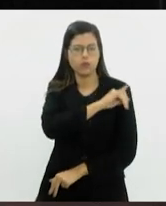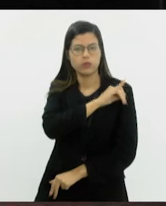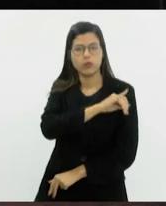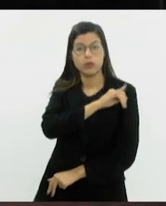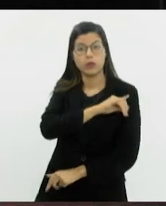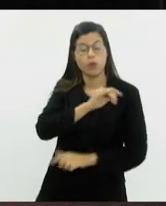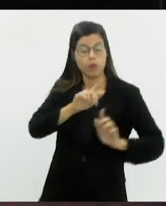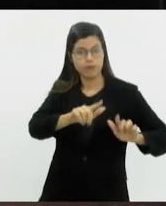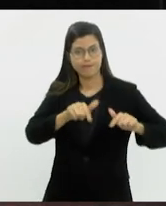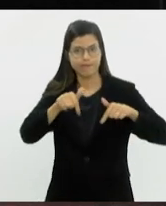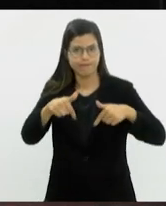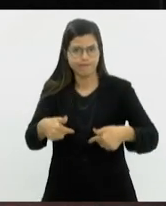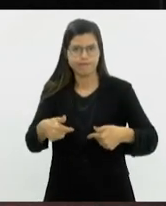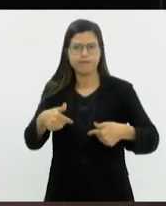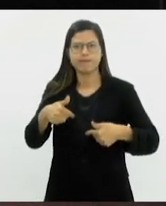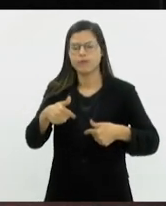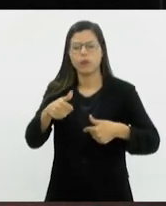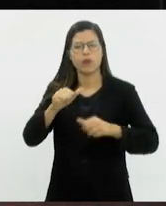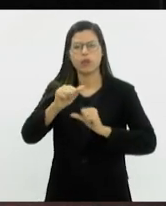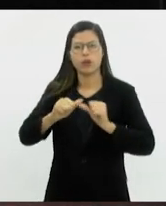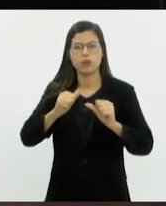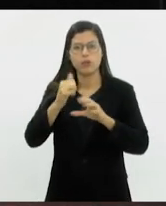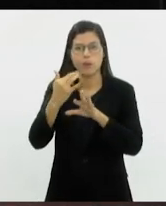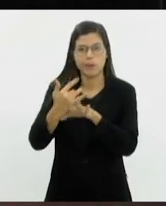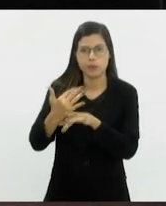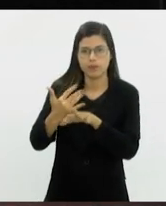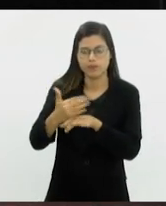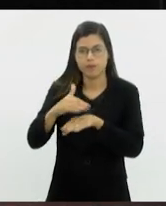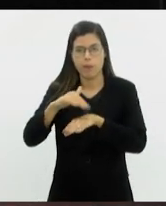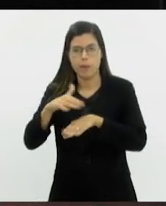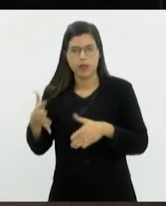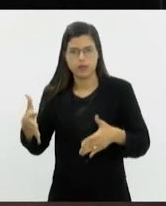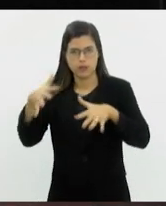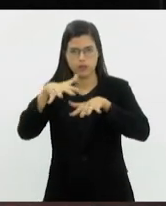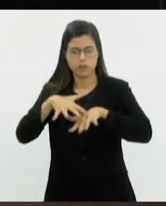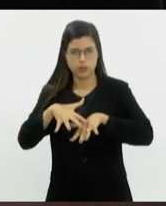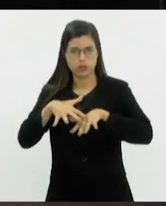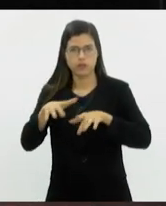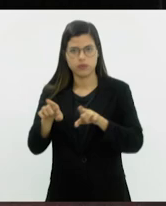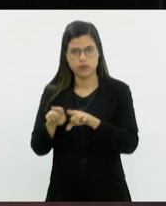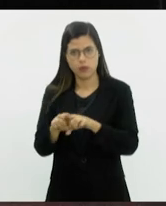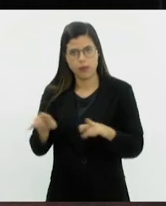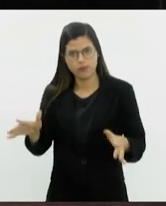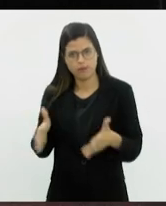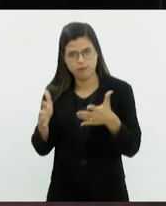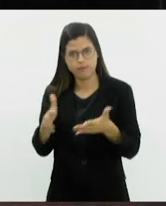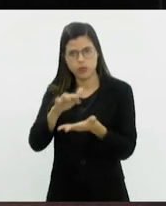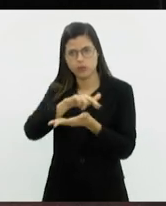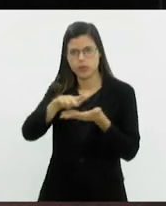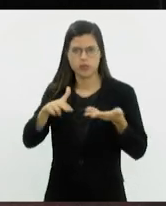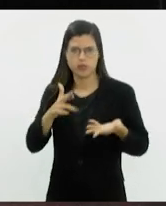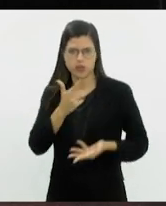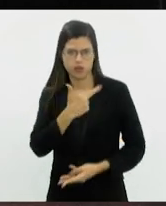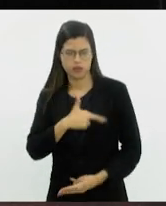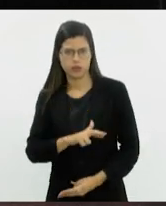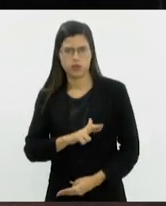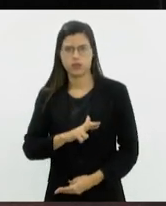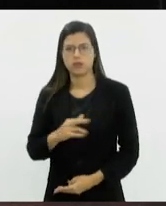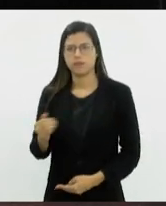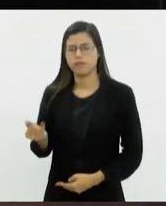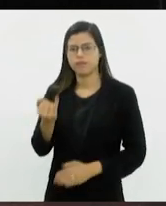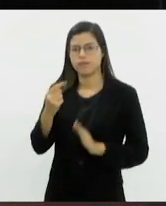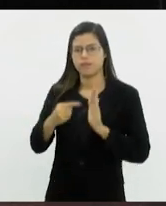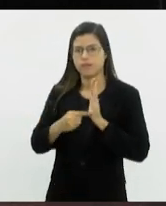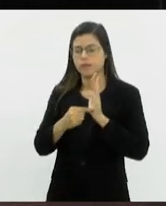que tornem o nosso município mais inclusivo e que promova a diversidade religiosa. E é importante destacar